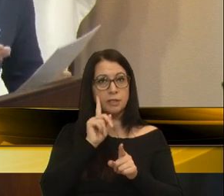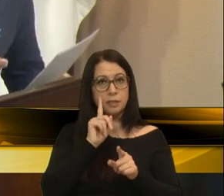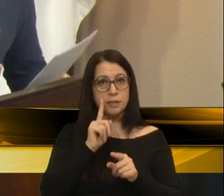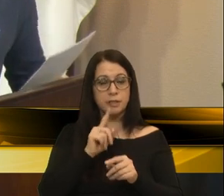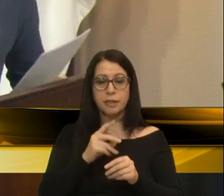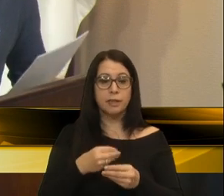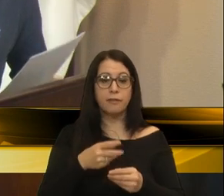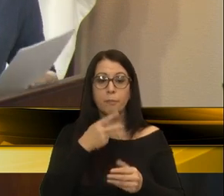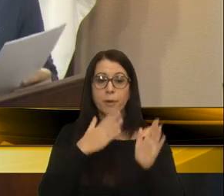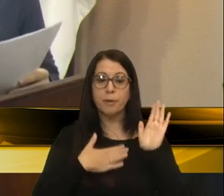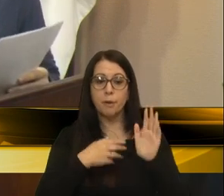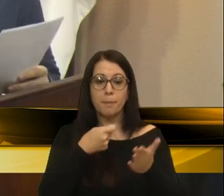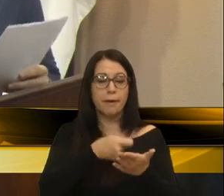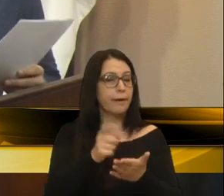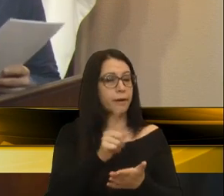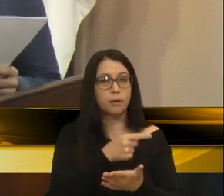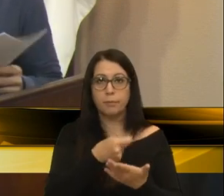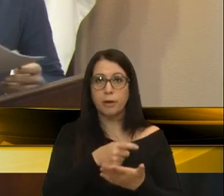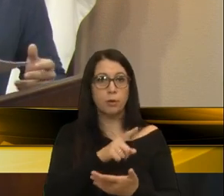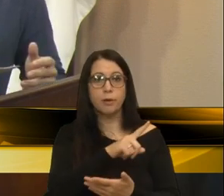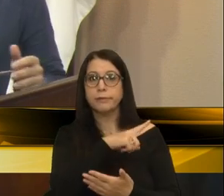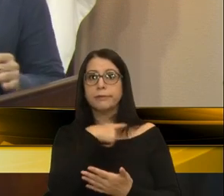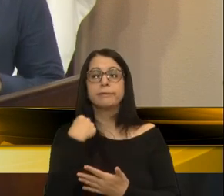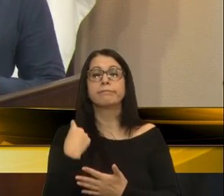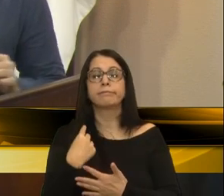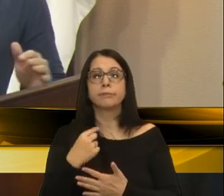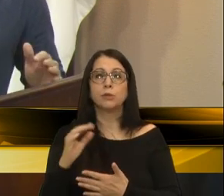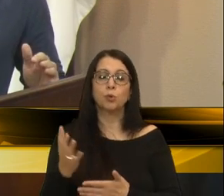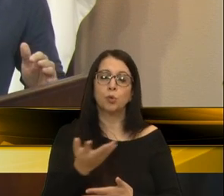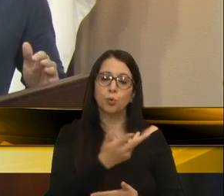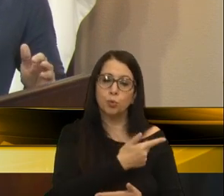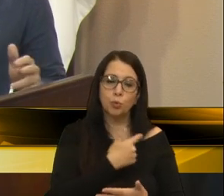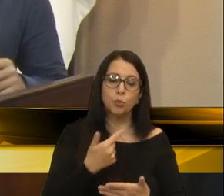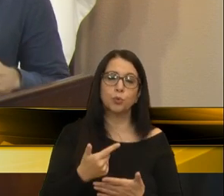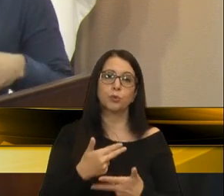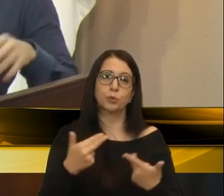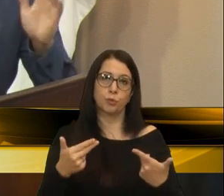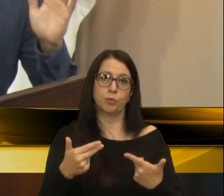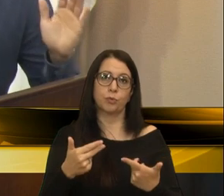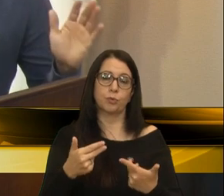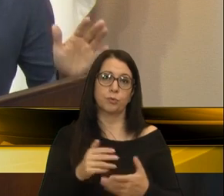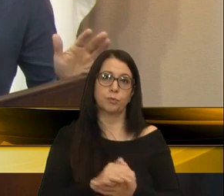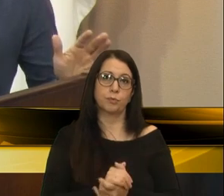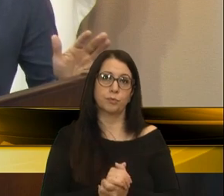no Hospital Geral e que atrasaram todas as